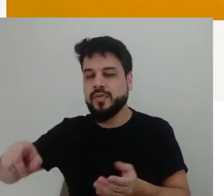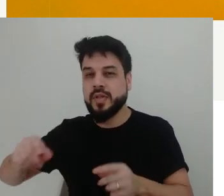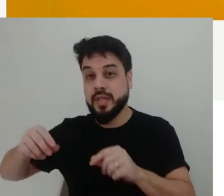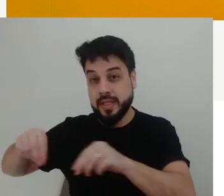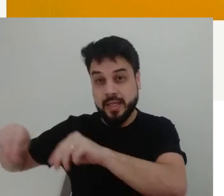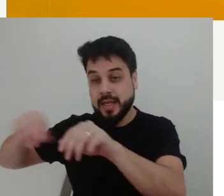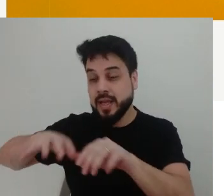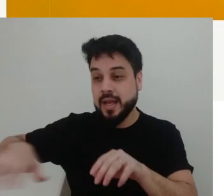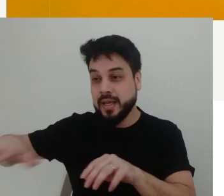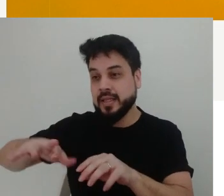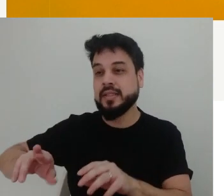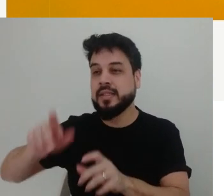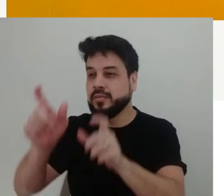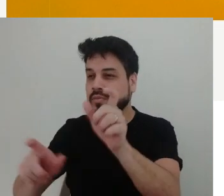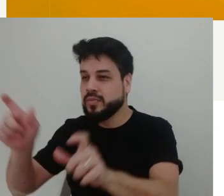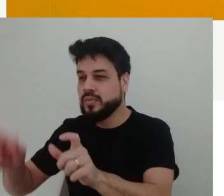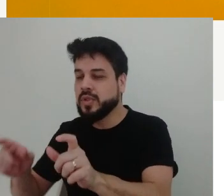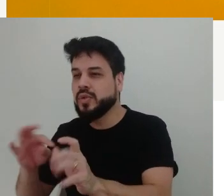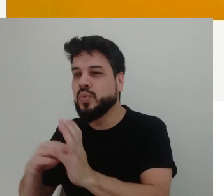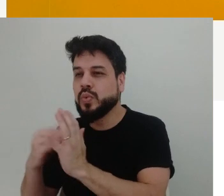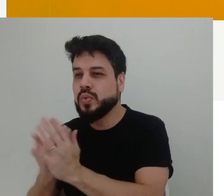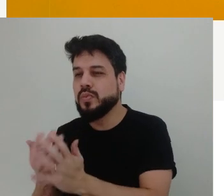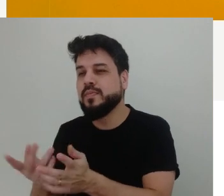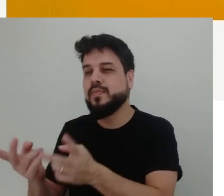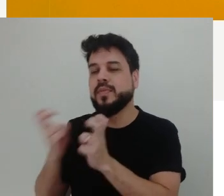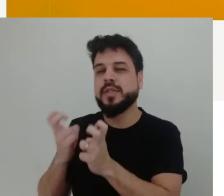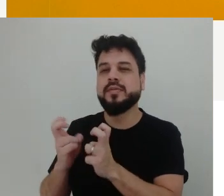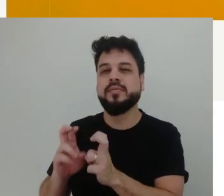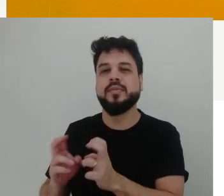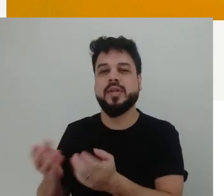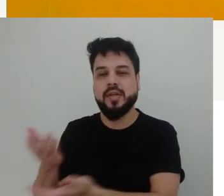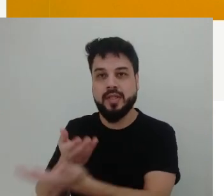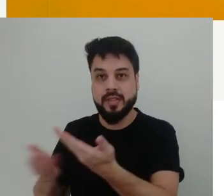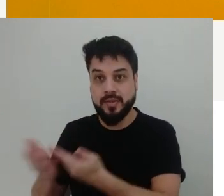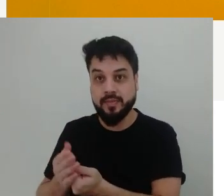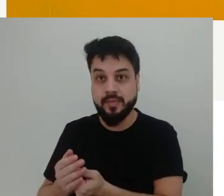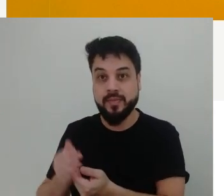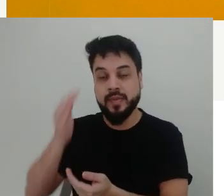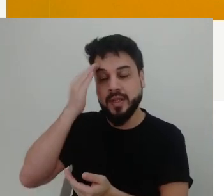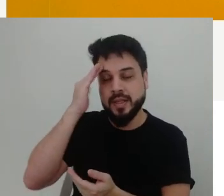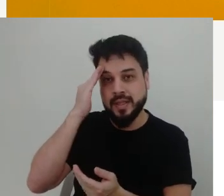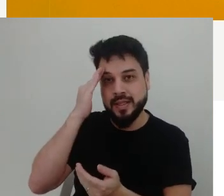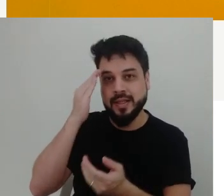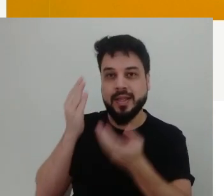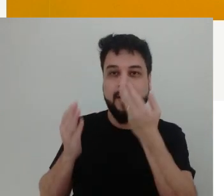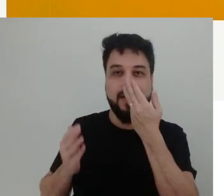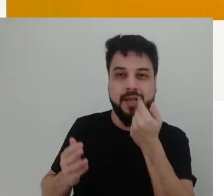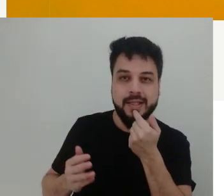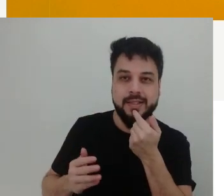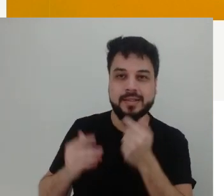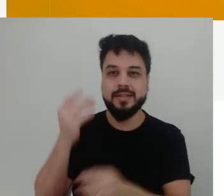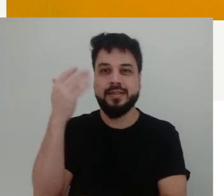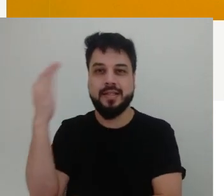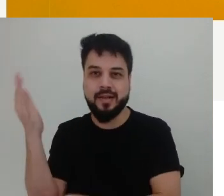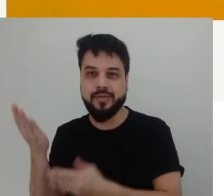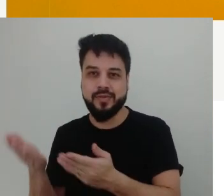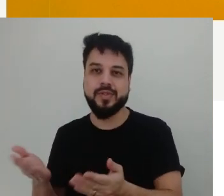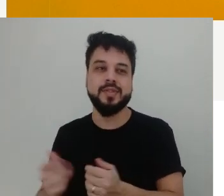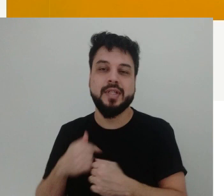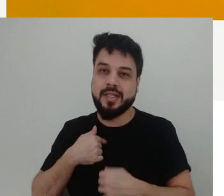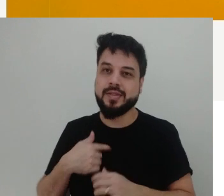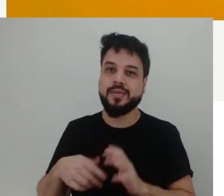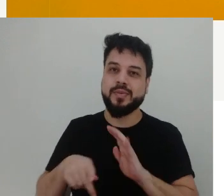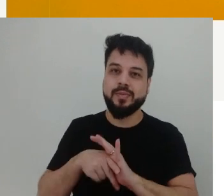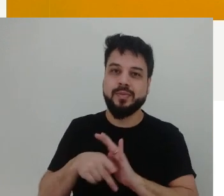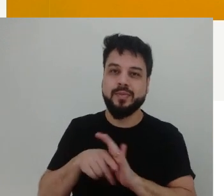apareceram palavras, são abordagens diferentes, mas apareceram palavras que conectam as abordagens de vocês. Então, a